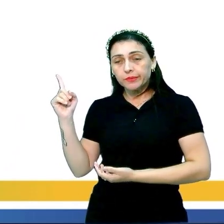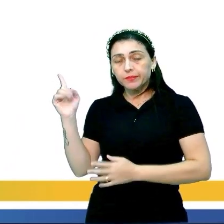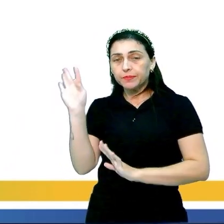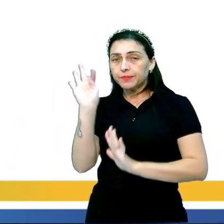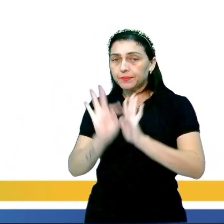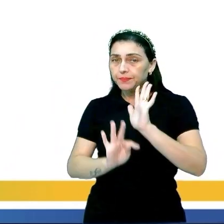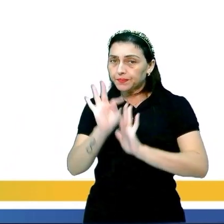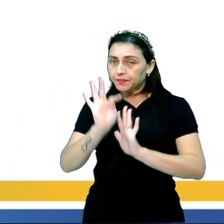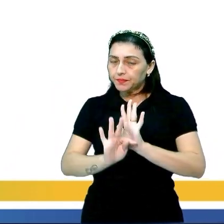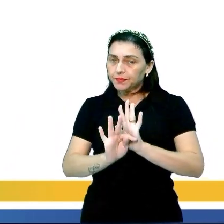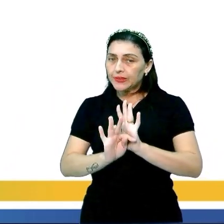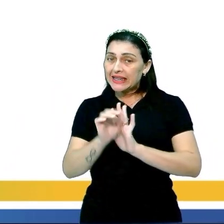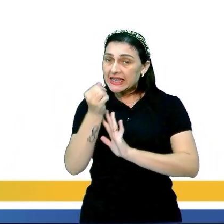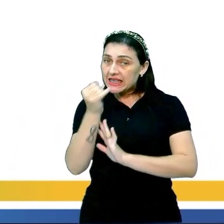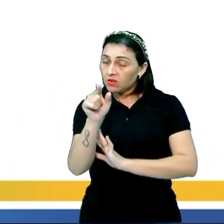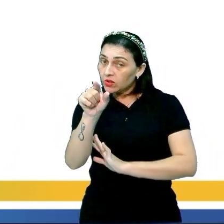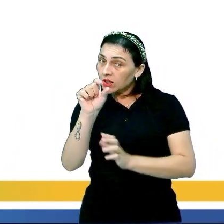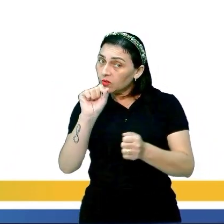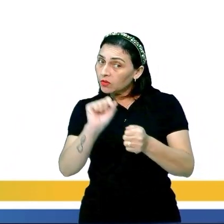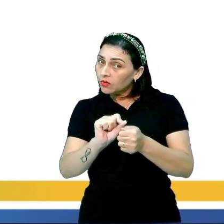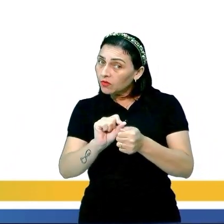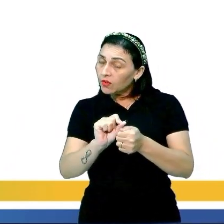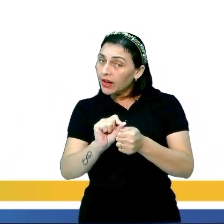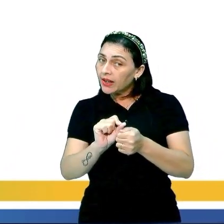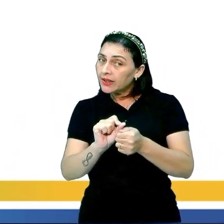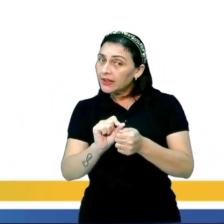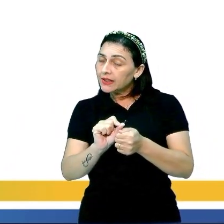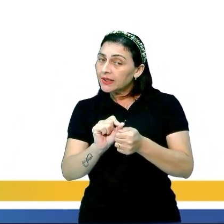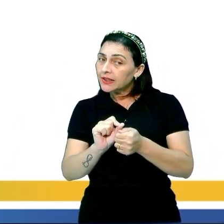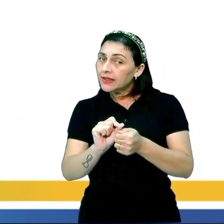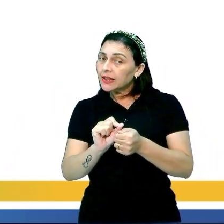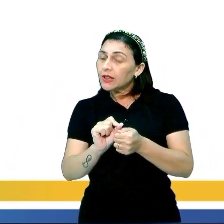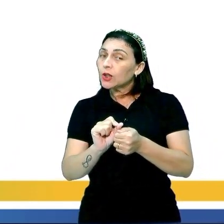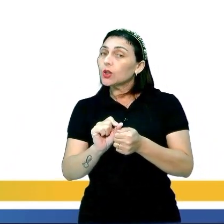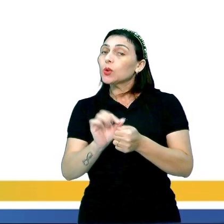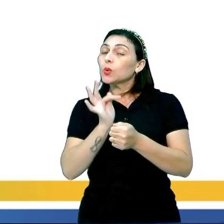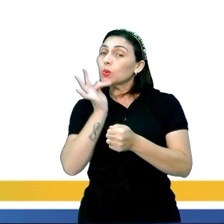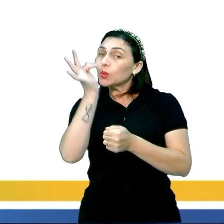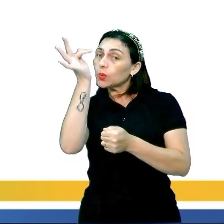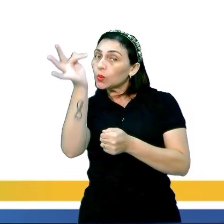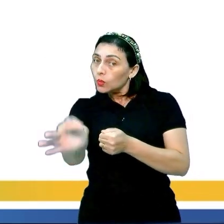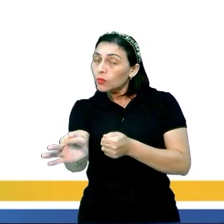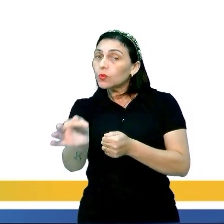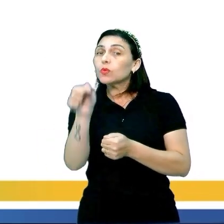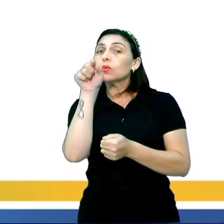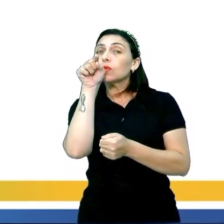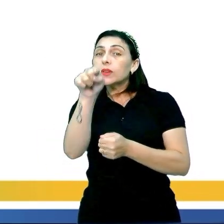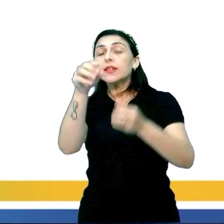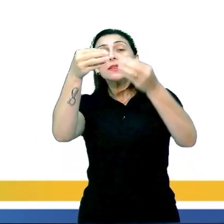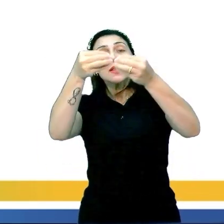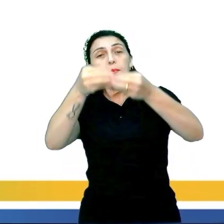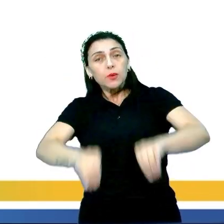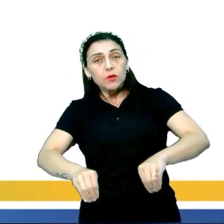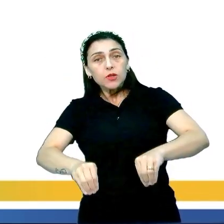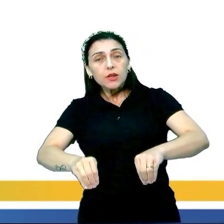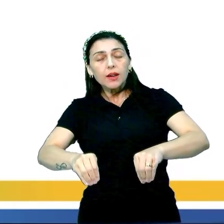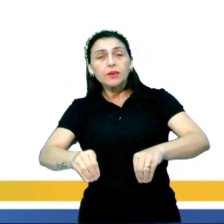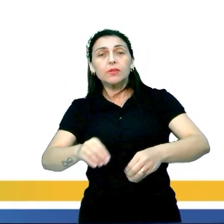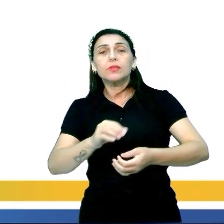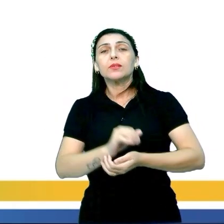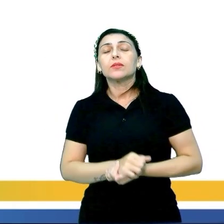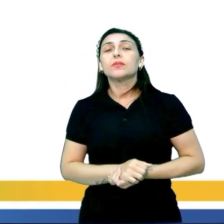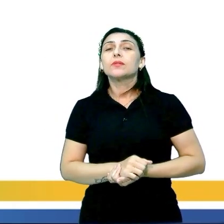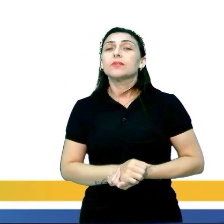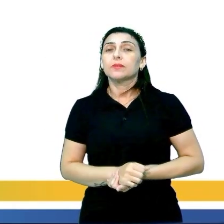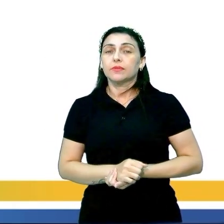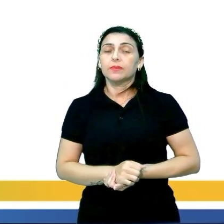aí, né? Se você não o fizer, será possivelmente contra você. Contra você, né? A